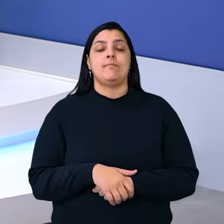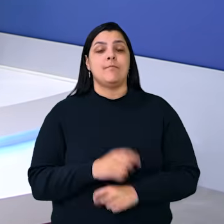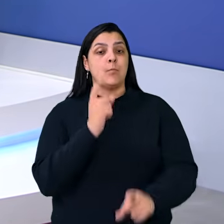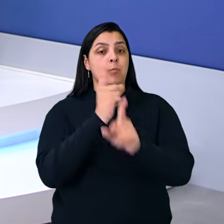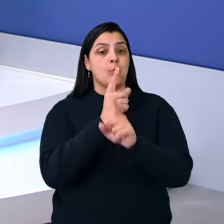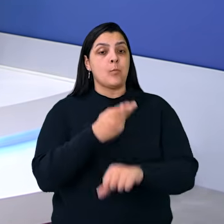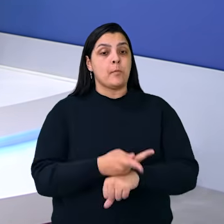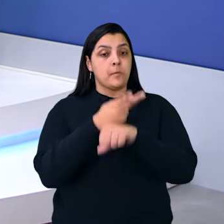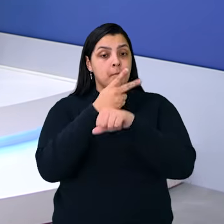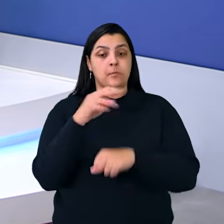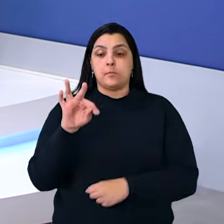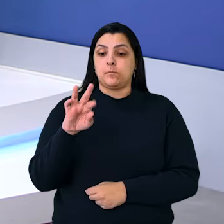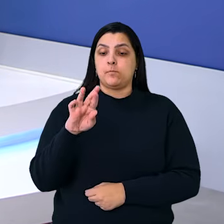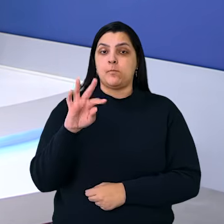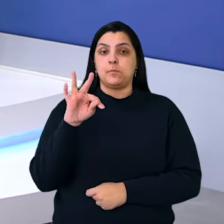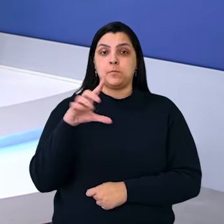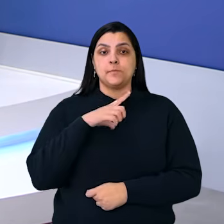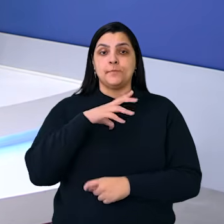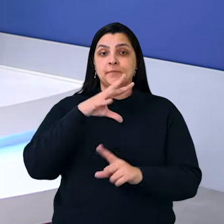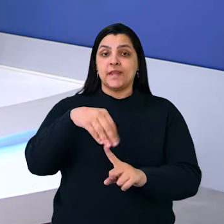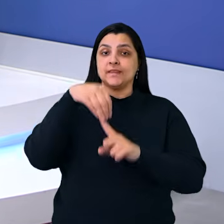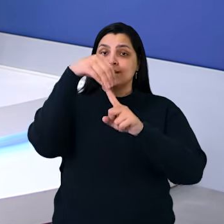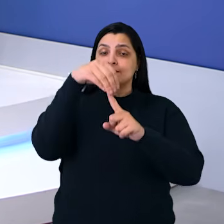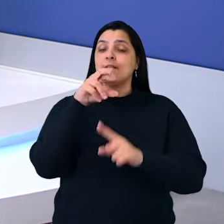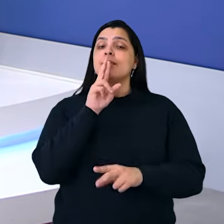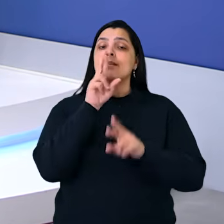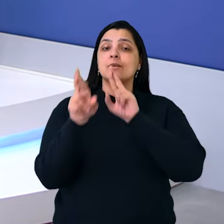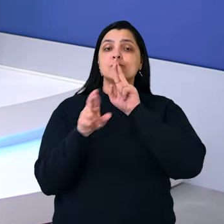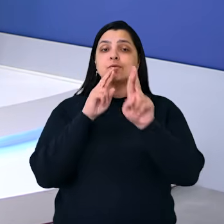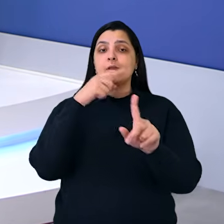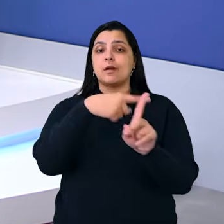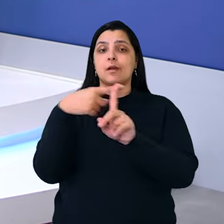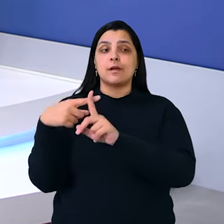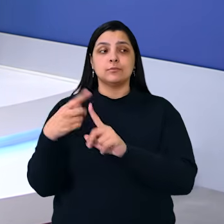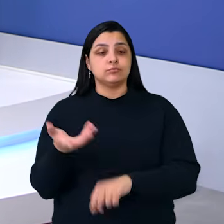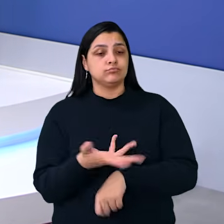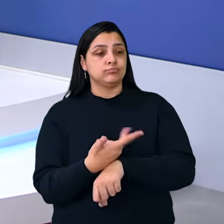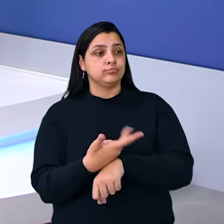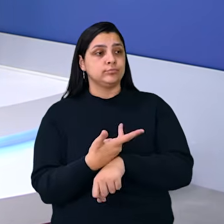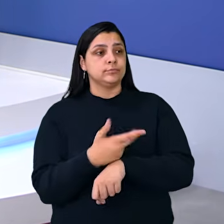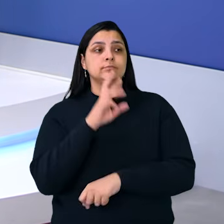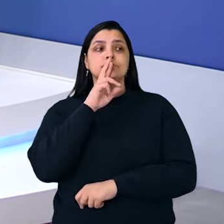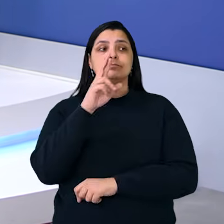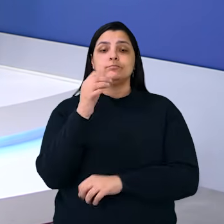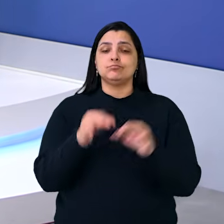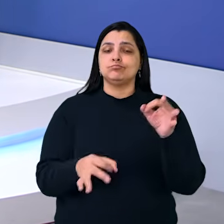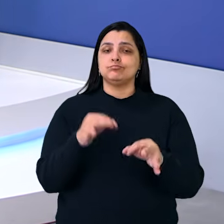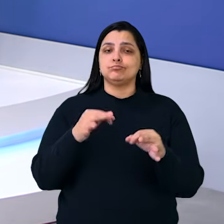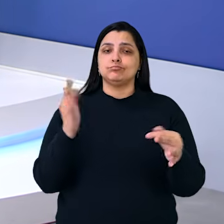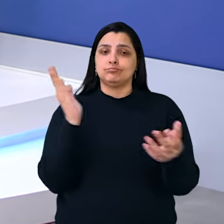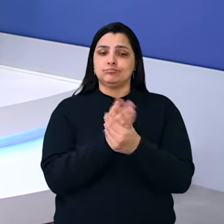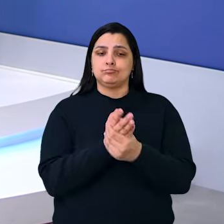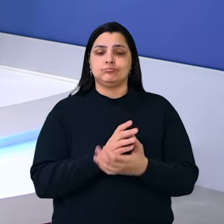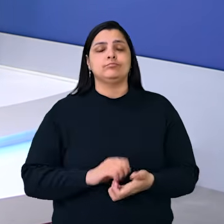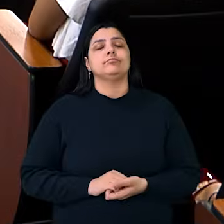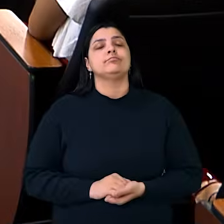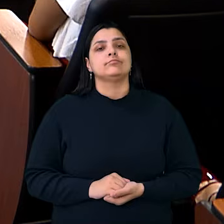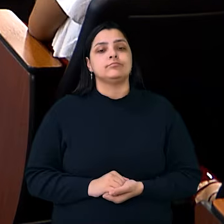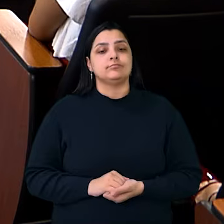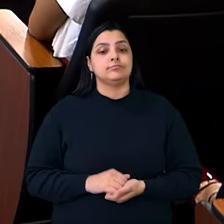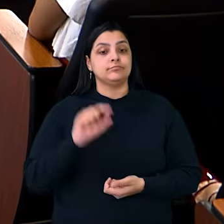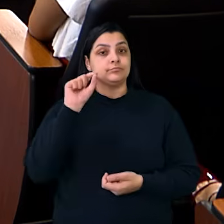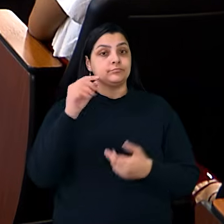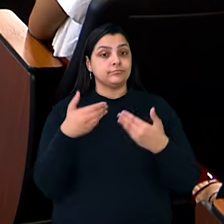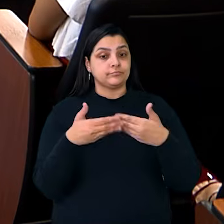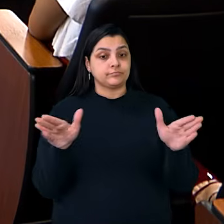o encontro premiou os TRTs que se destacaram pela produtividade, celeridade e eficiência no julgamento de processos.